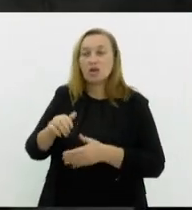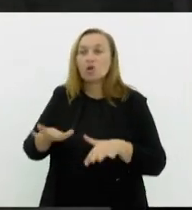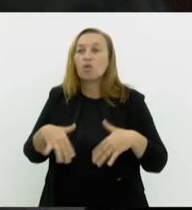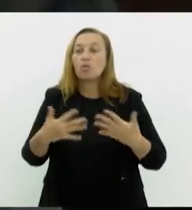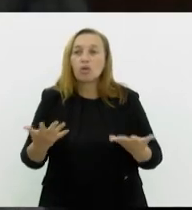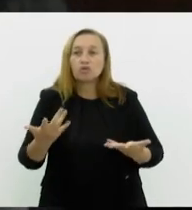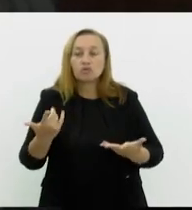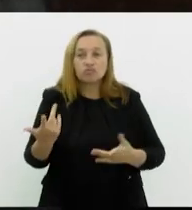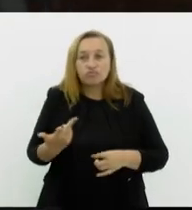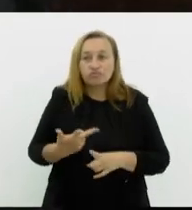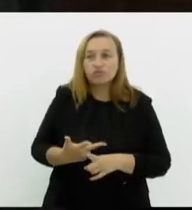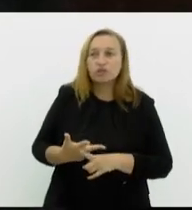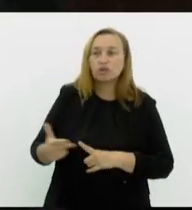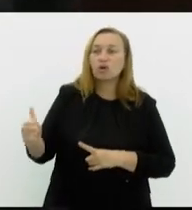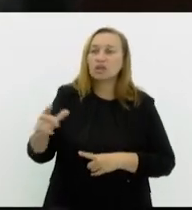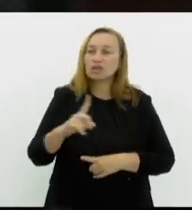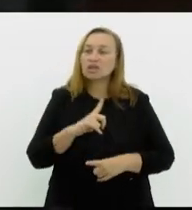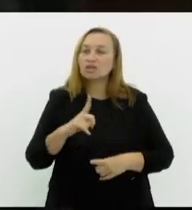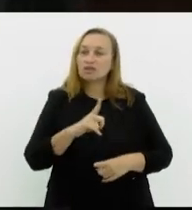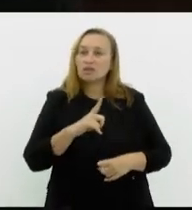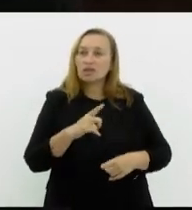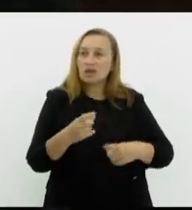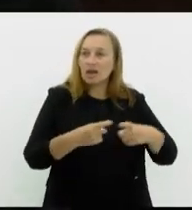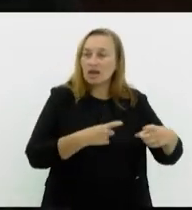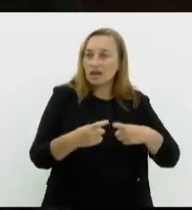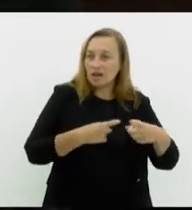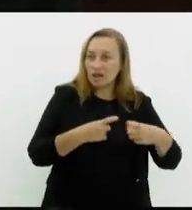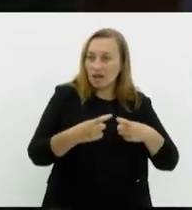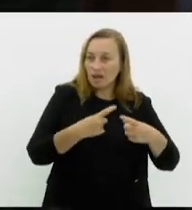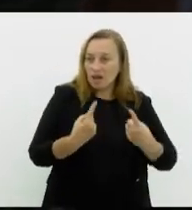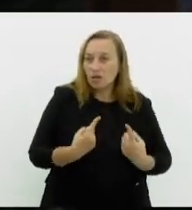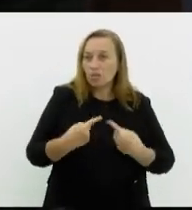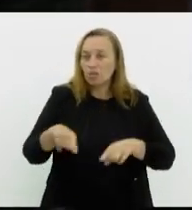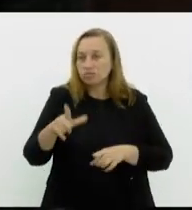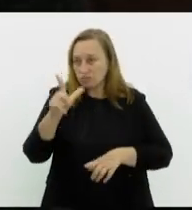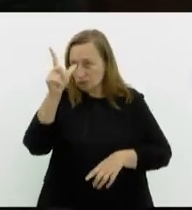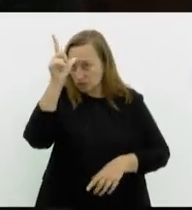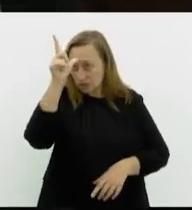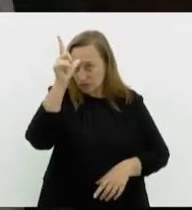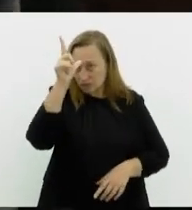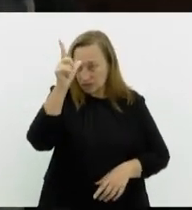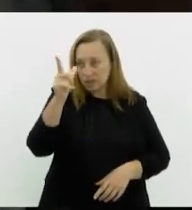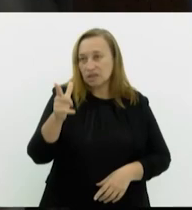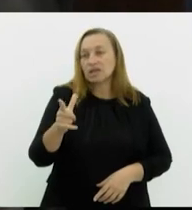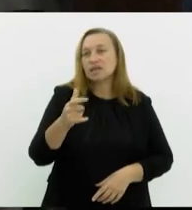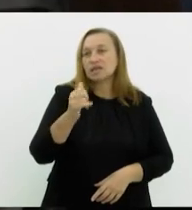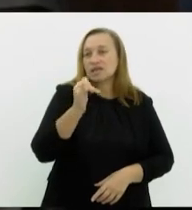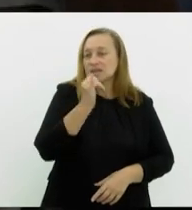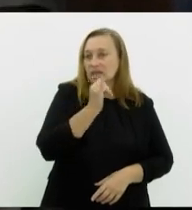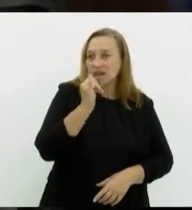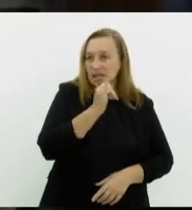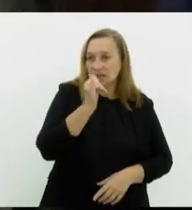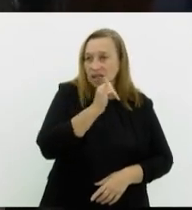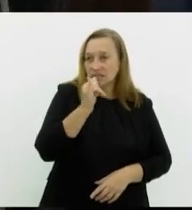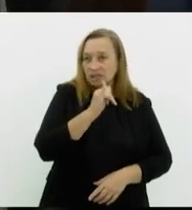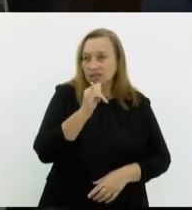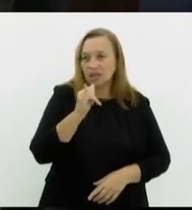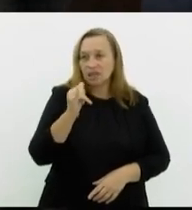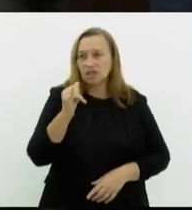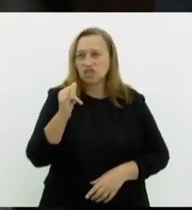conseguiram vencer a guerra contra o eixo. Os alemães, italianos e japoneses foram